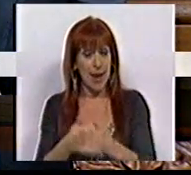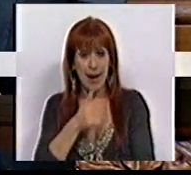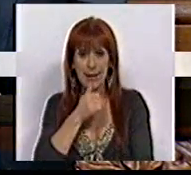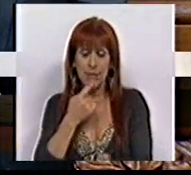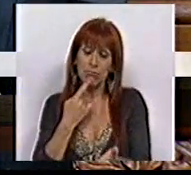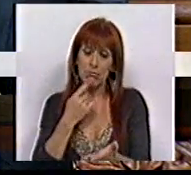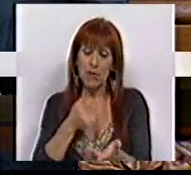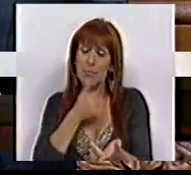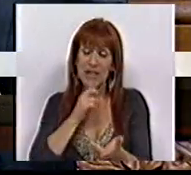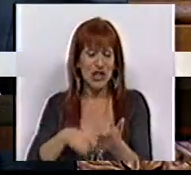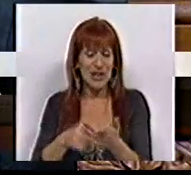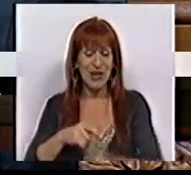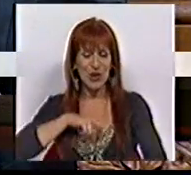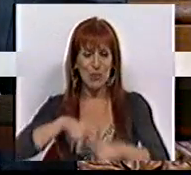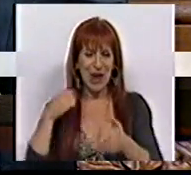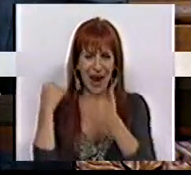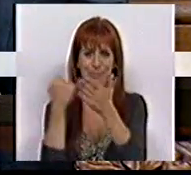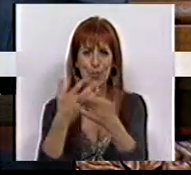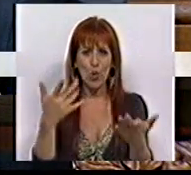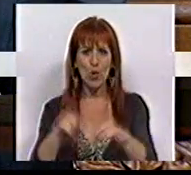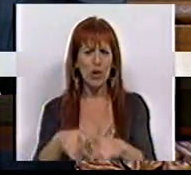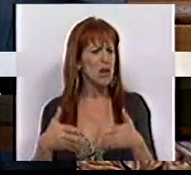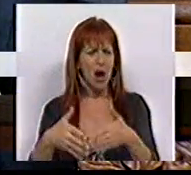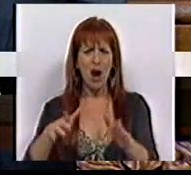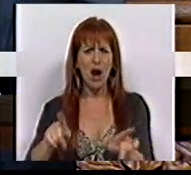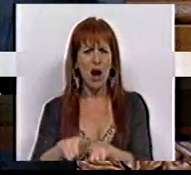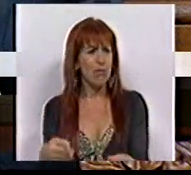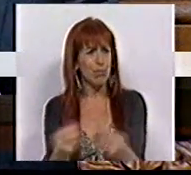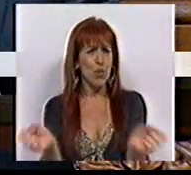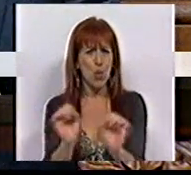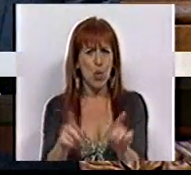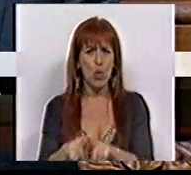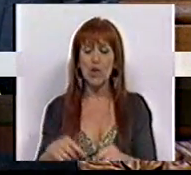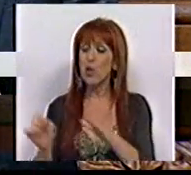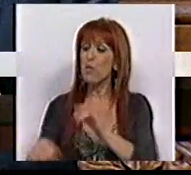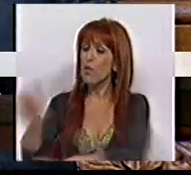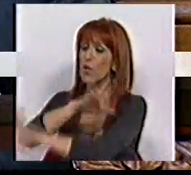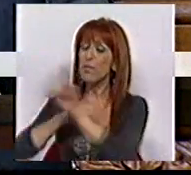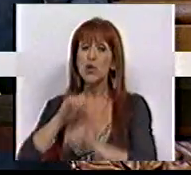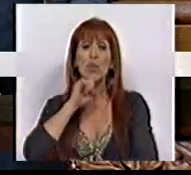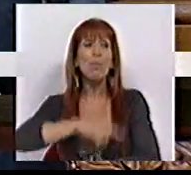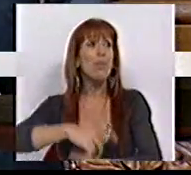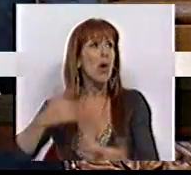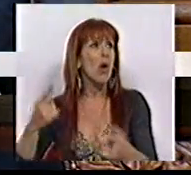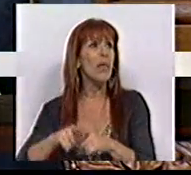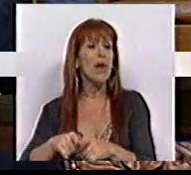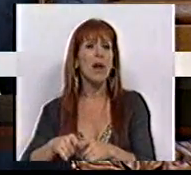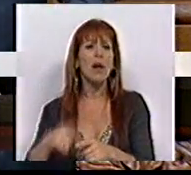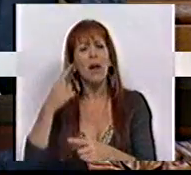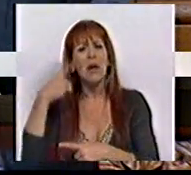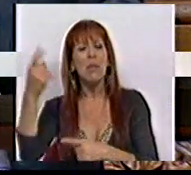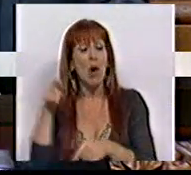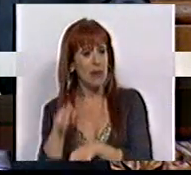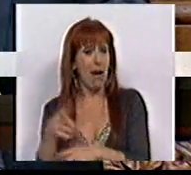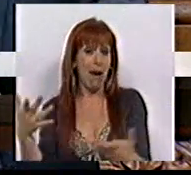medidas necessárias. Uma política de apoios sem estratégia nada resolve. Os fundos comunitários podem ser a mostra